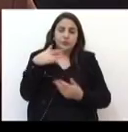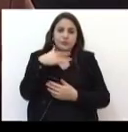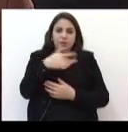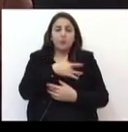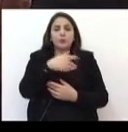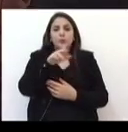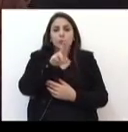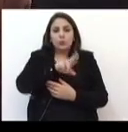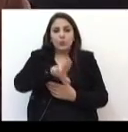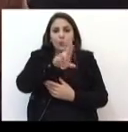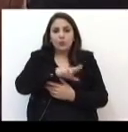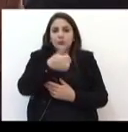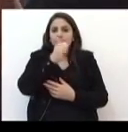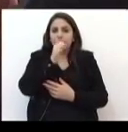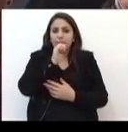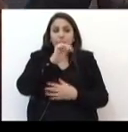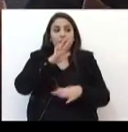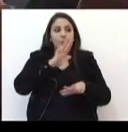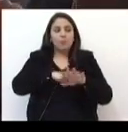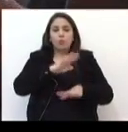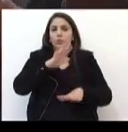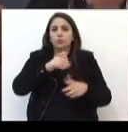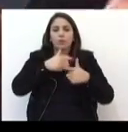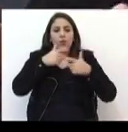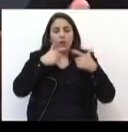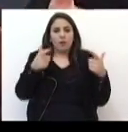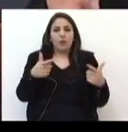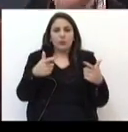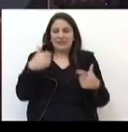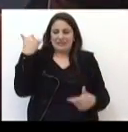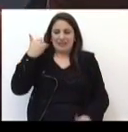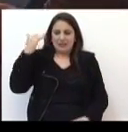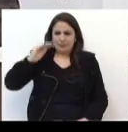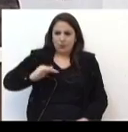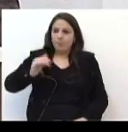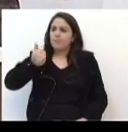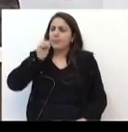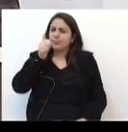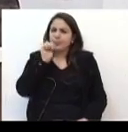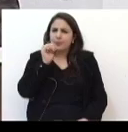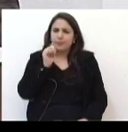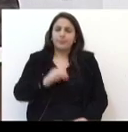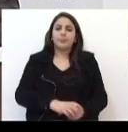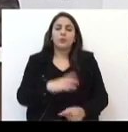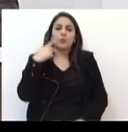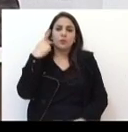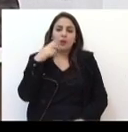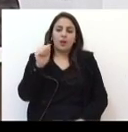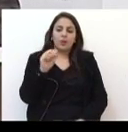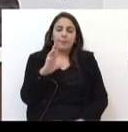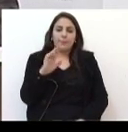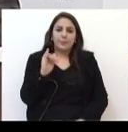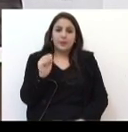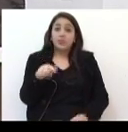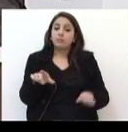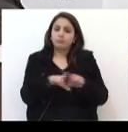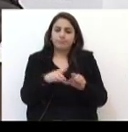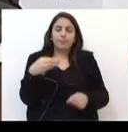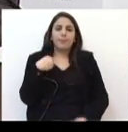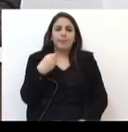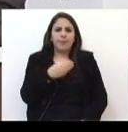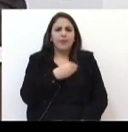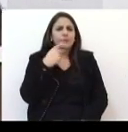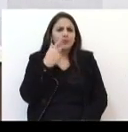o consumo de bebidas é muito alto entre os menores de idade. O vereador Alberigrando, que também é